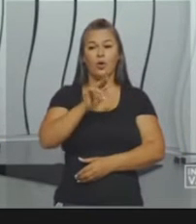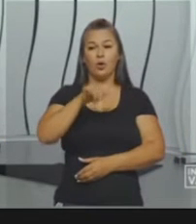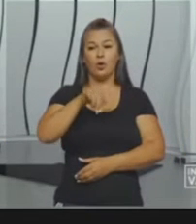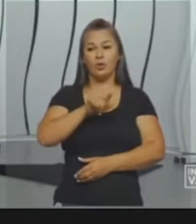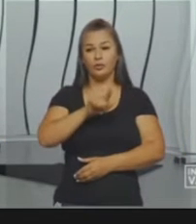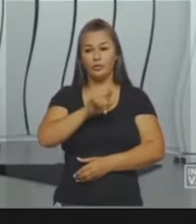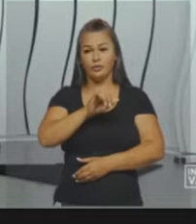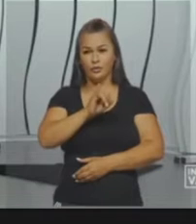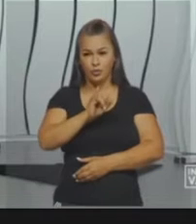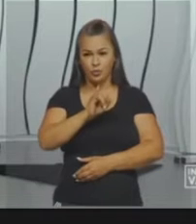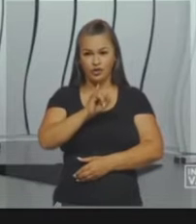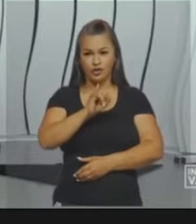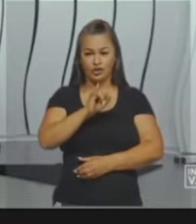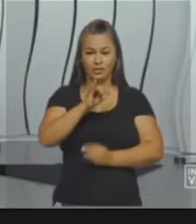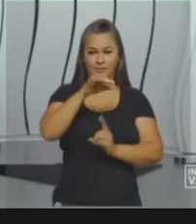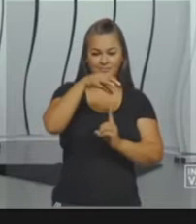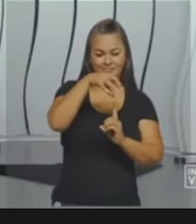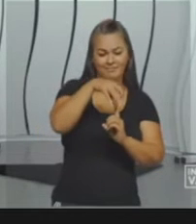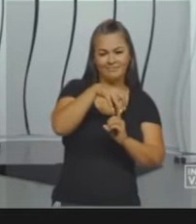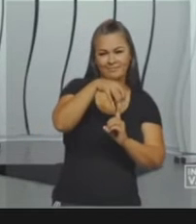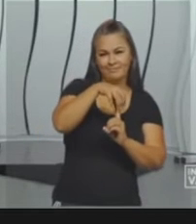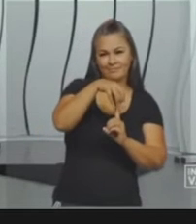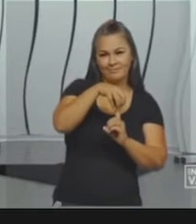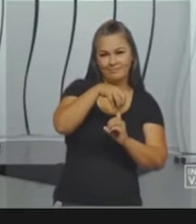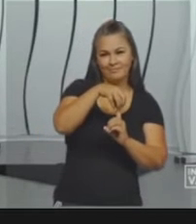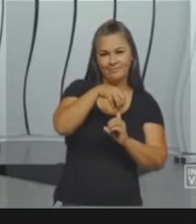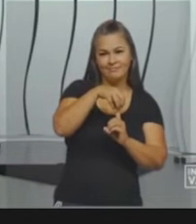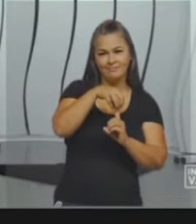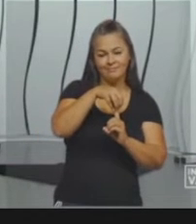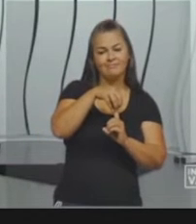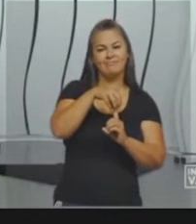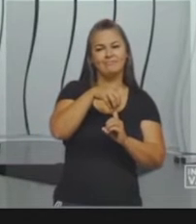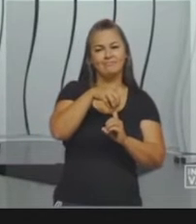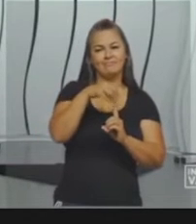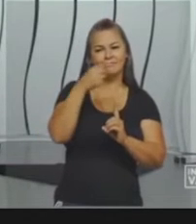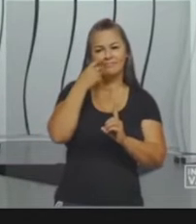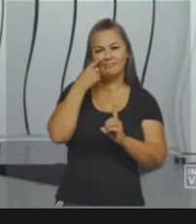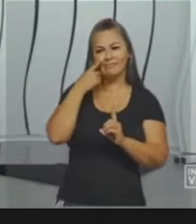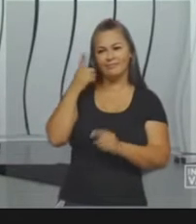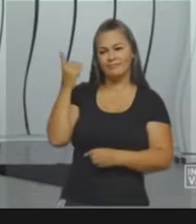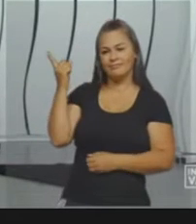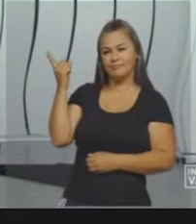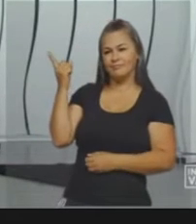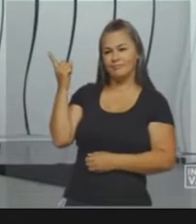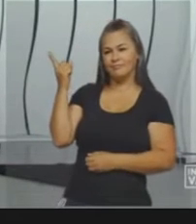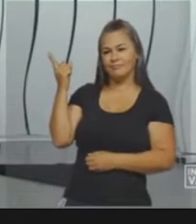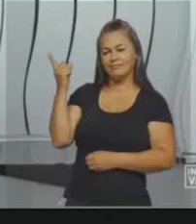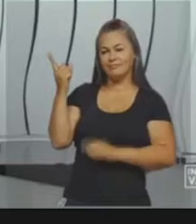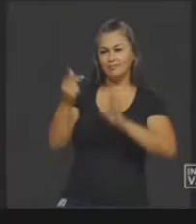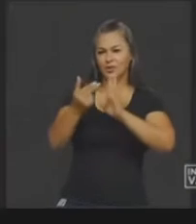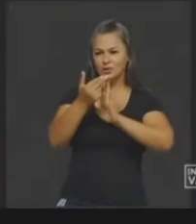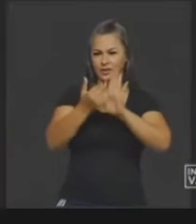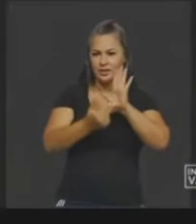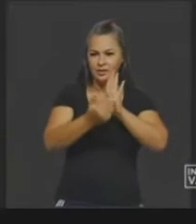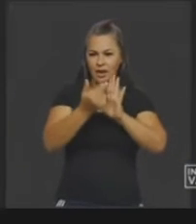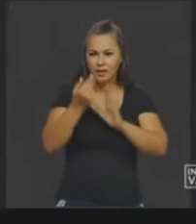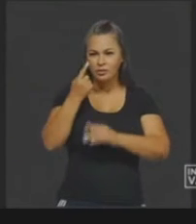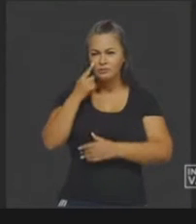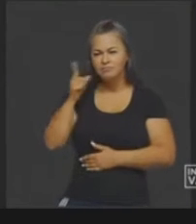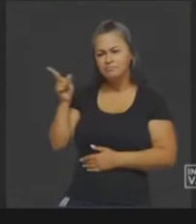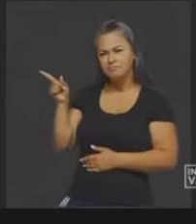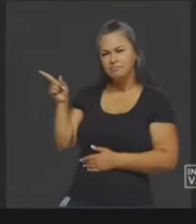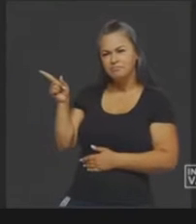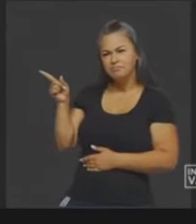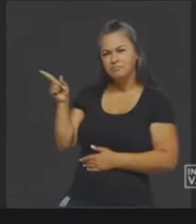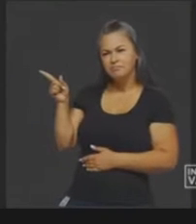reino que é representado basicamente pelos fungos. Está aqui uma foto de um fungo aqui, isso aqui me parece uma orelha